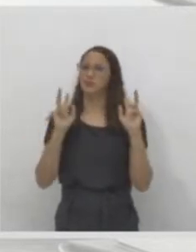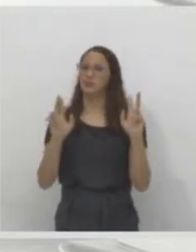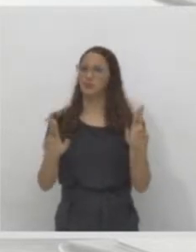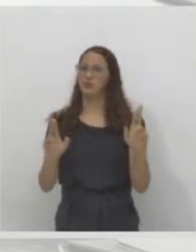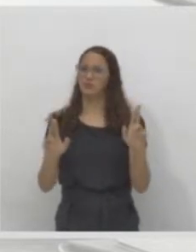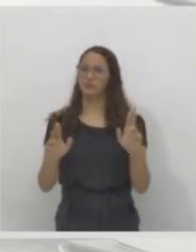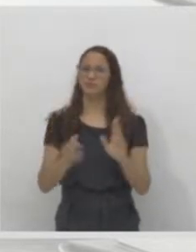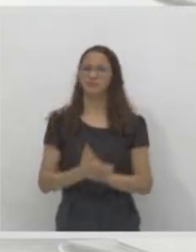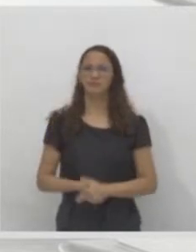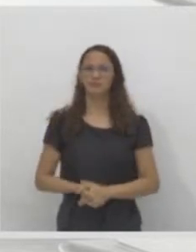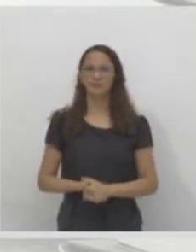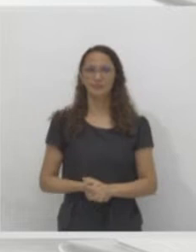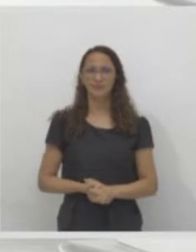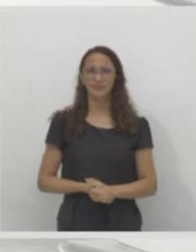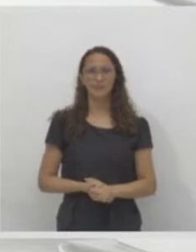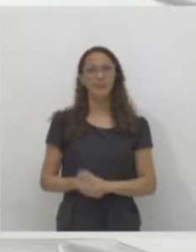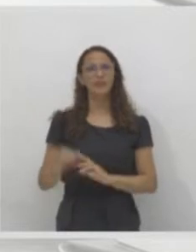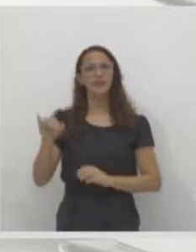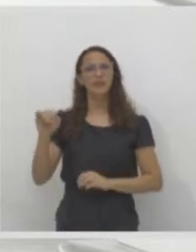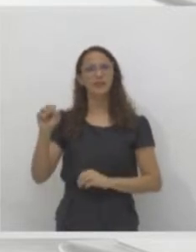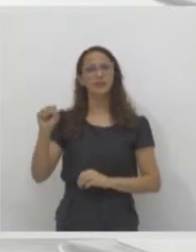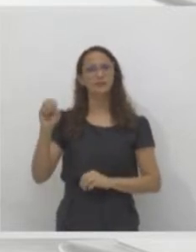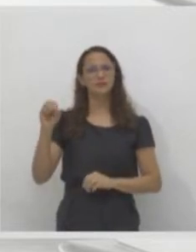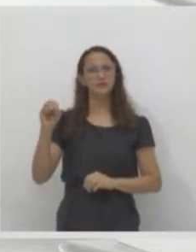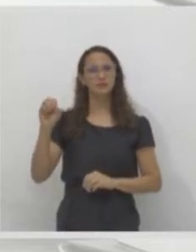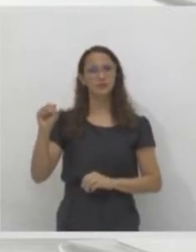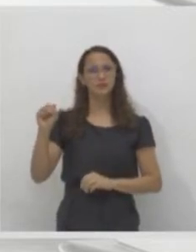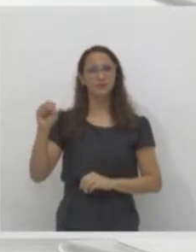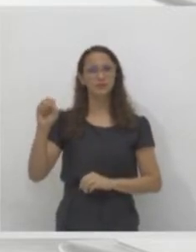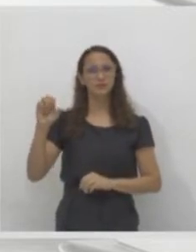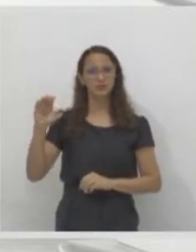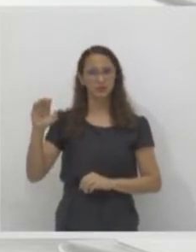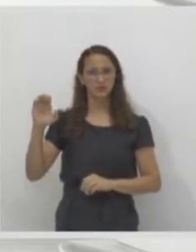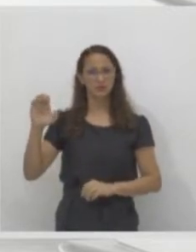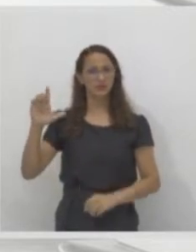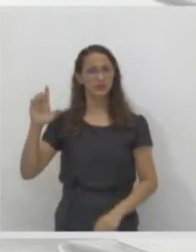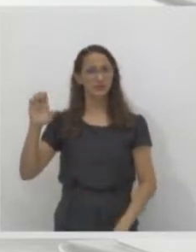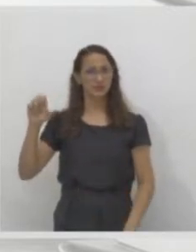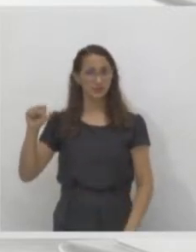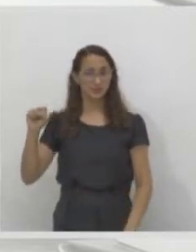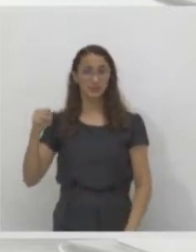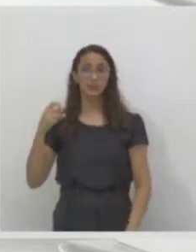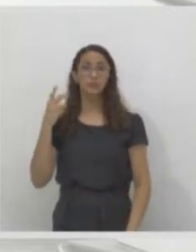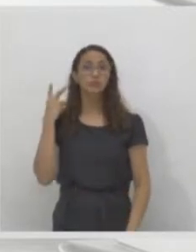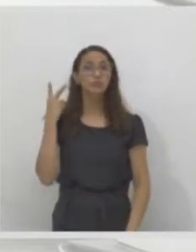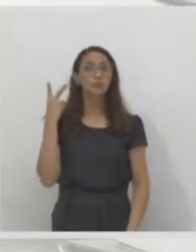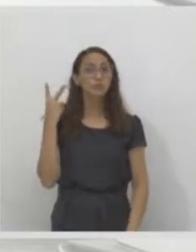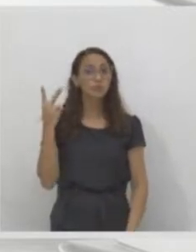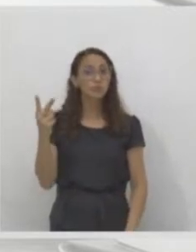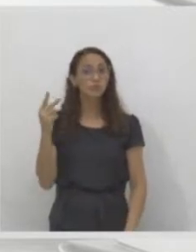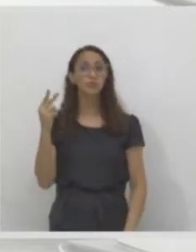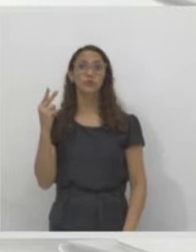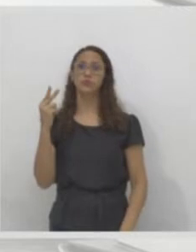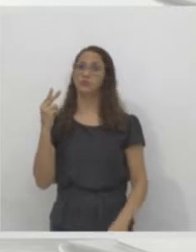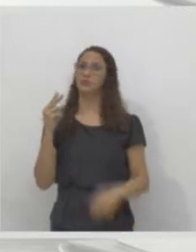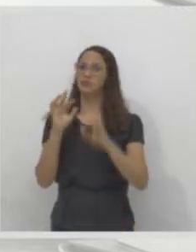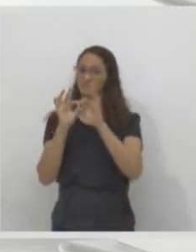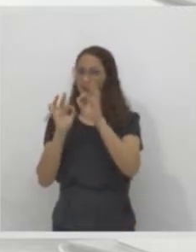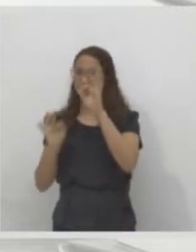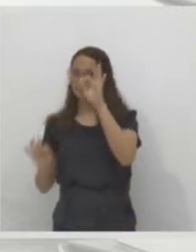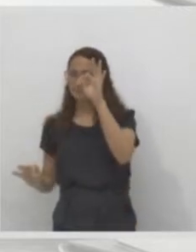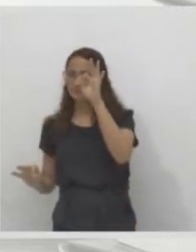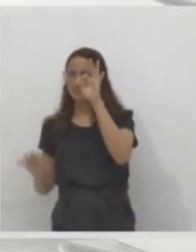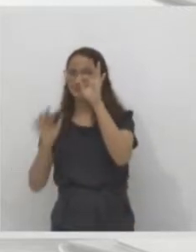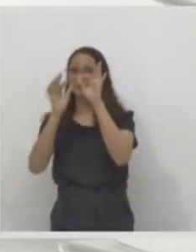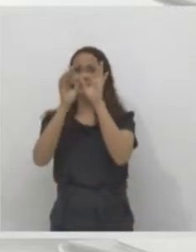isósceles, ele é um triângulo que ele apresenta 2 segmentos com a mesma medida.